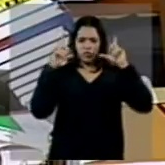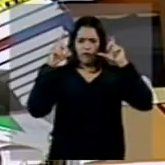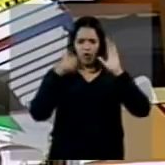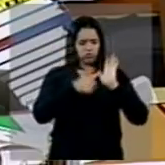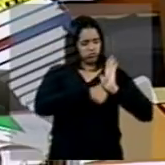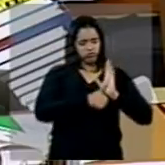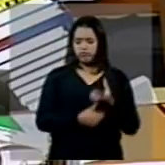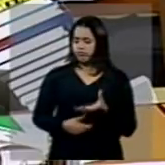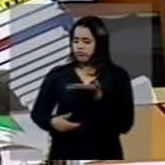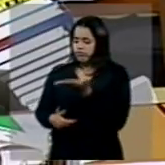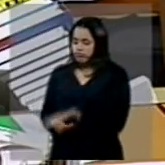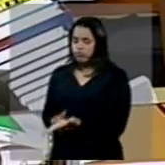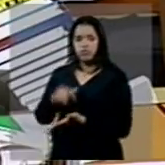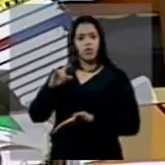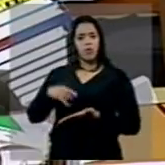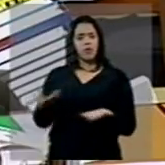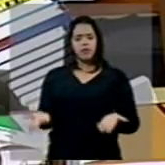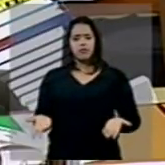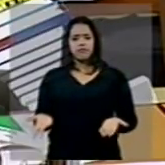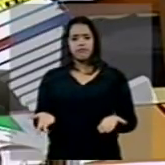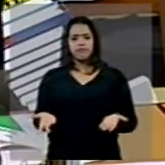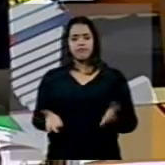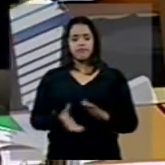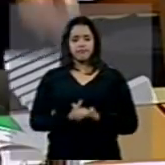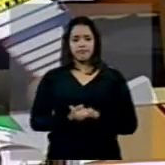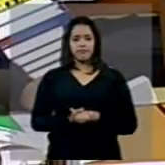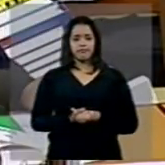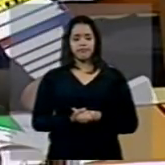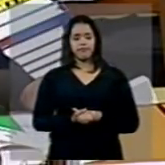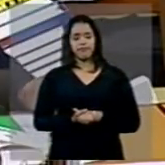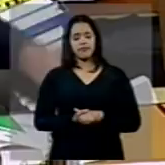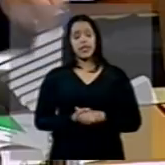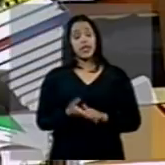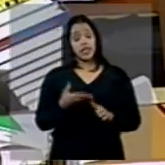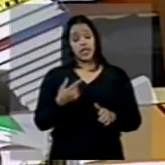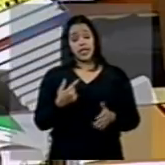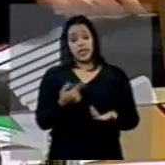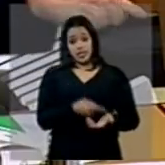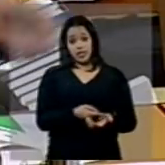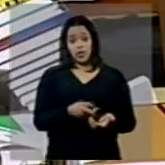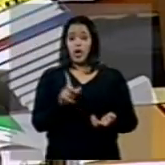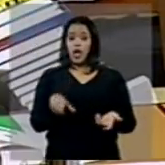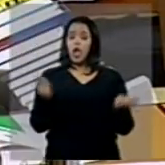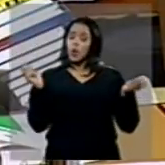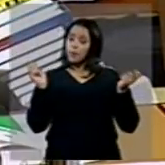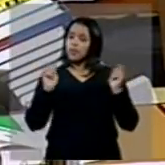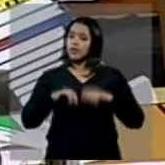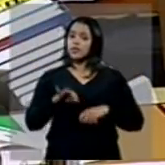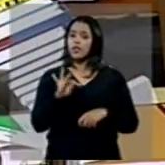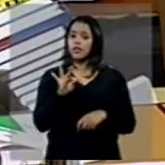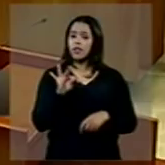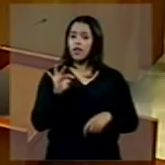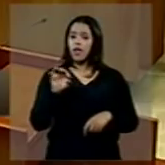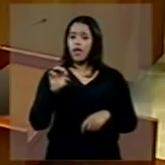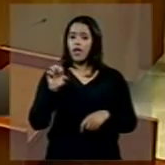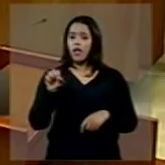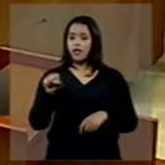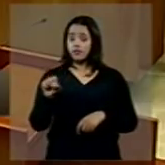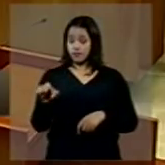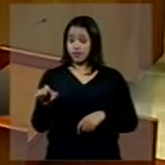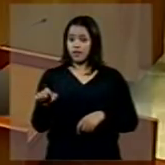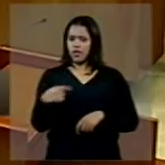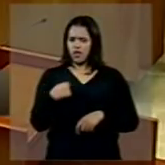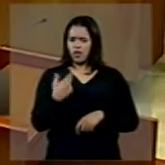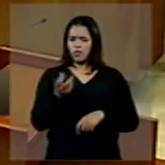presidente. Penso que a competência do TSE, e sempre sustentei isso,